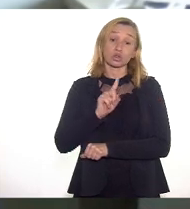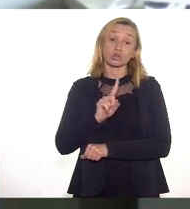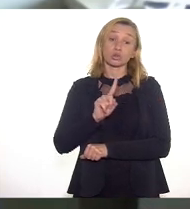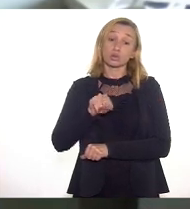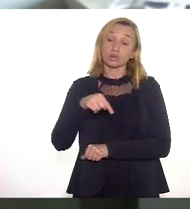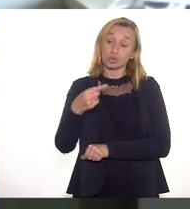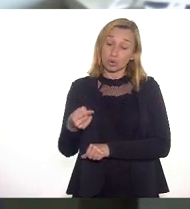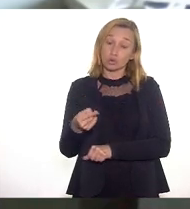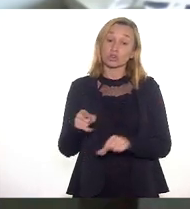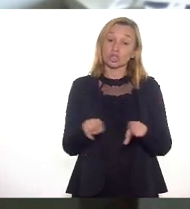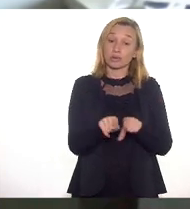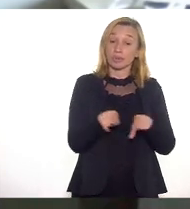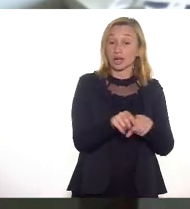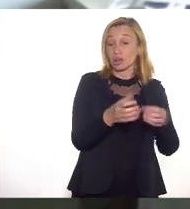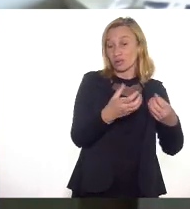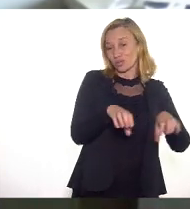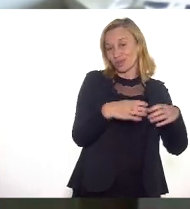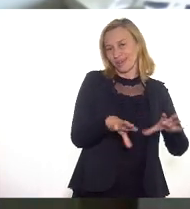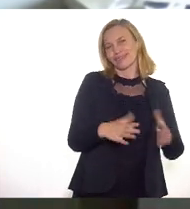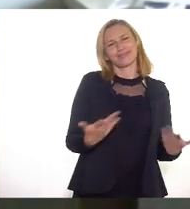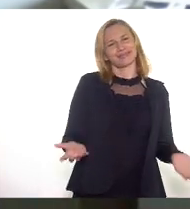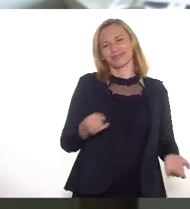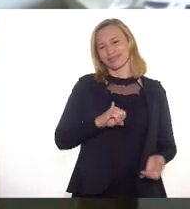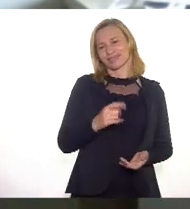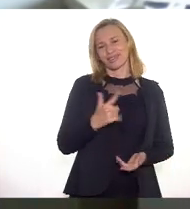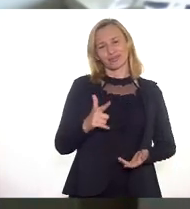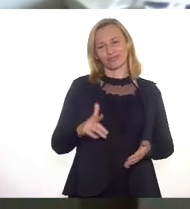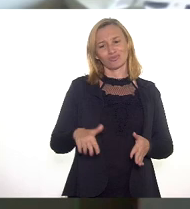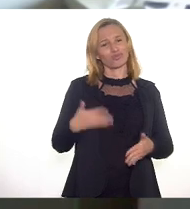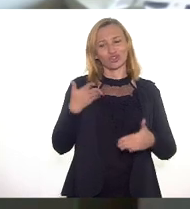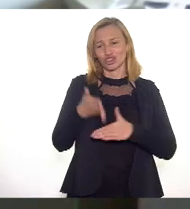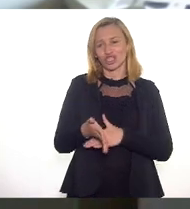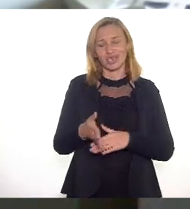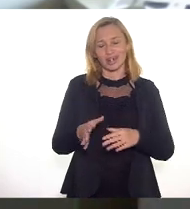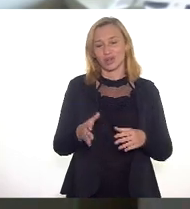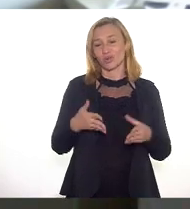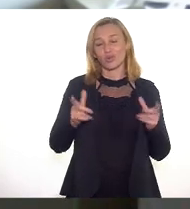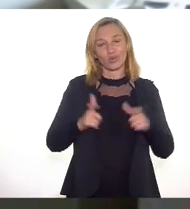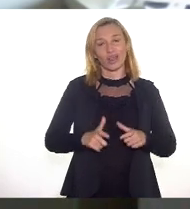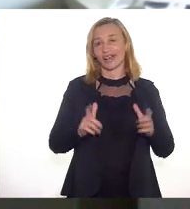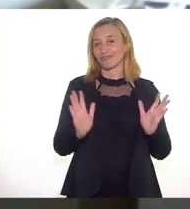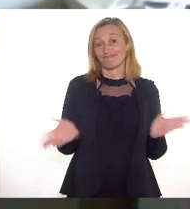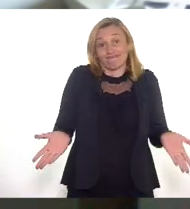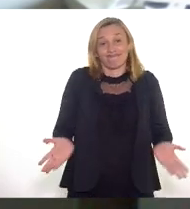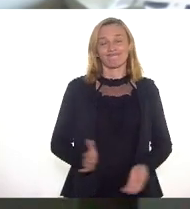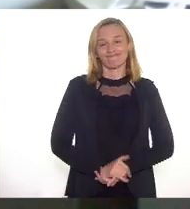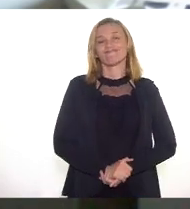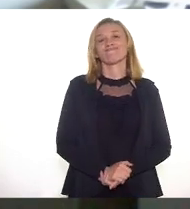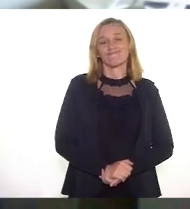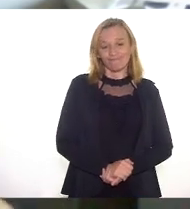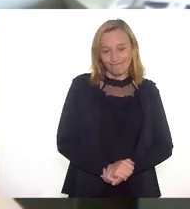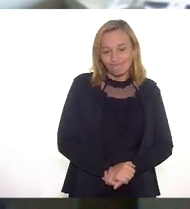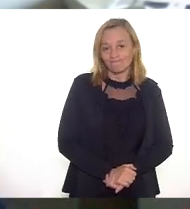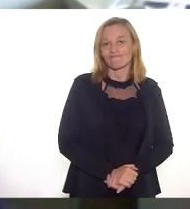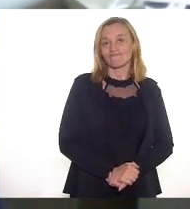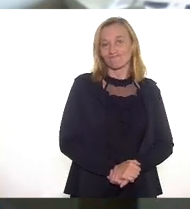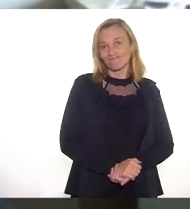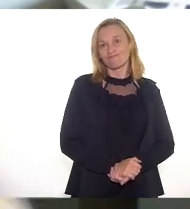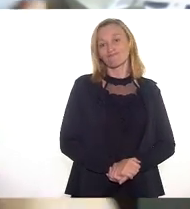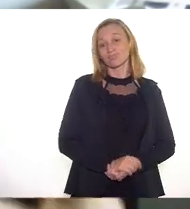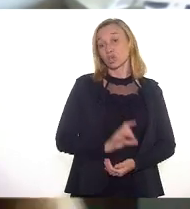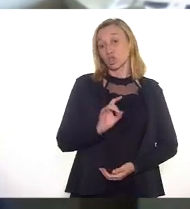concursados. Porque, senão, a gente não vai a lugar nenhum, deputado Eliomar Coelho. Não é questão de